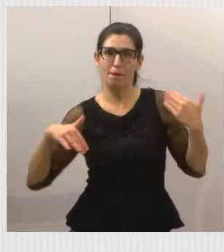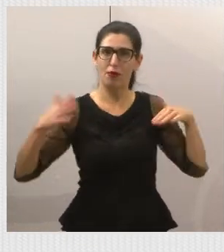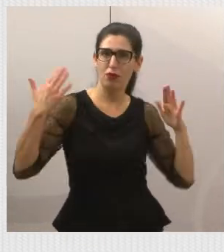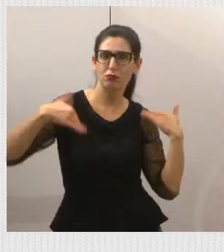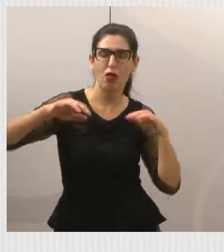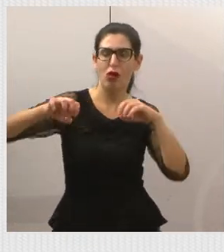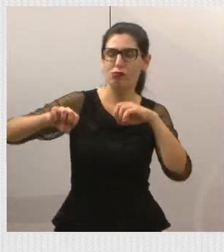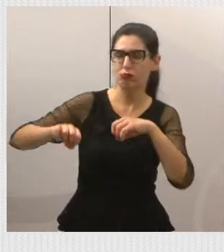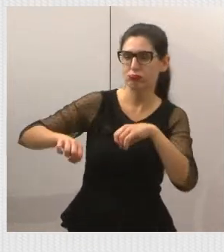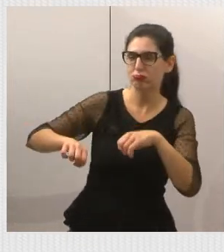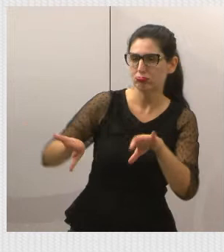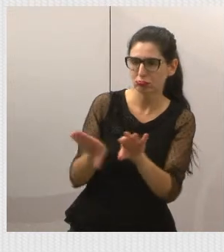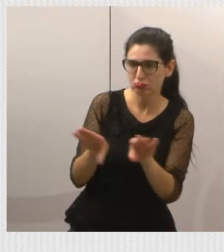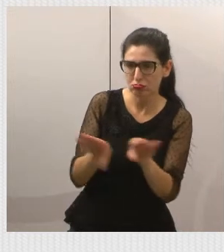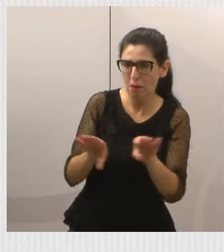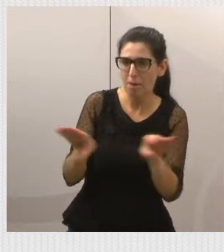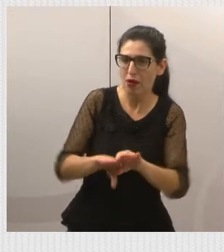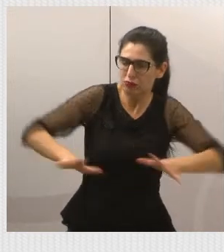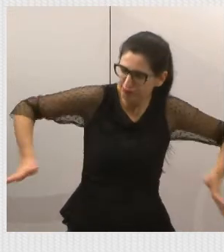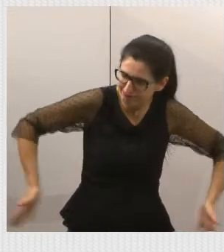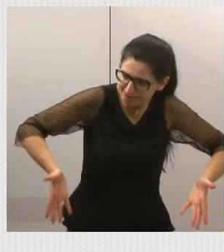incubadoras de empresas.